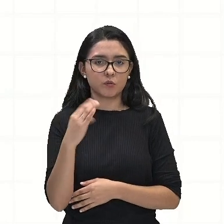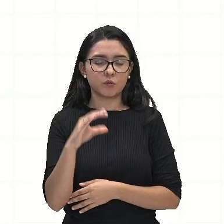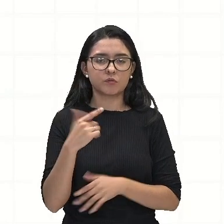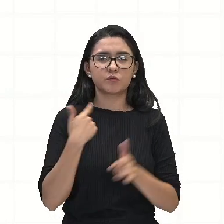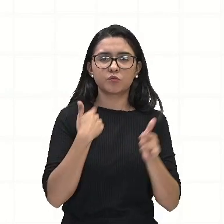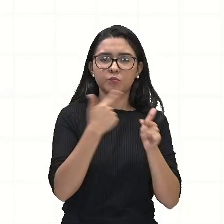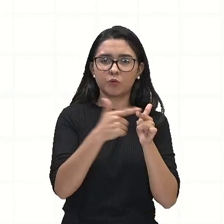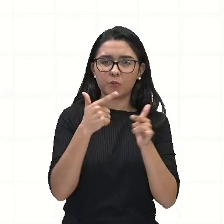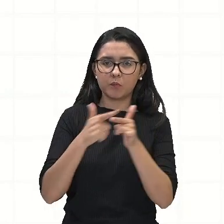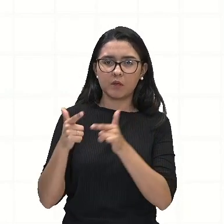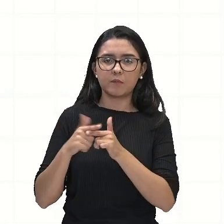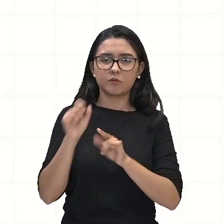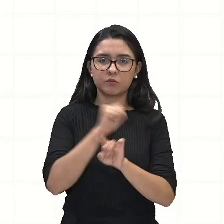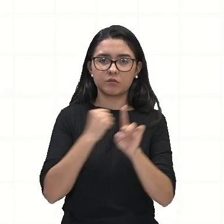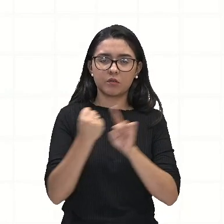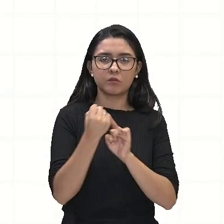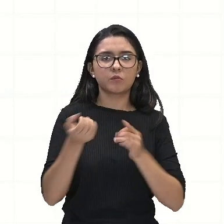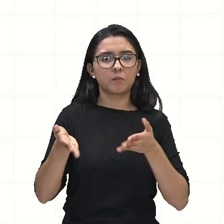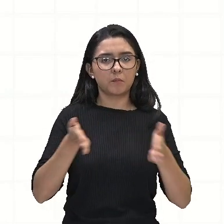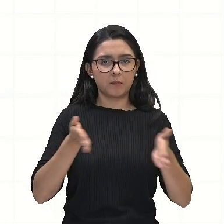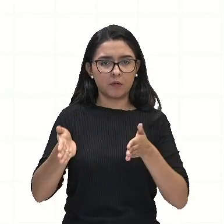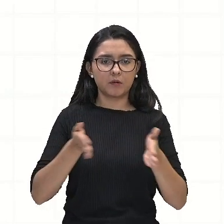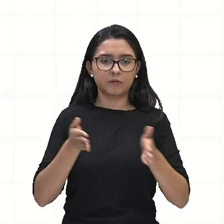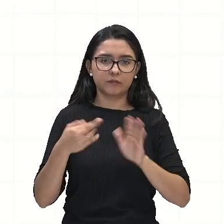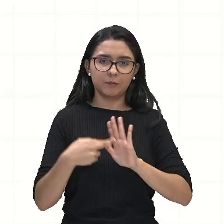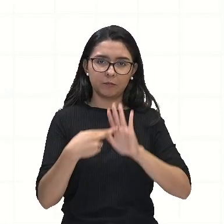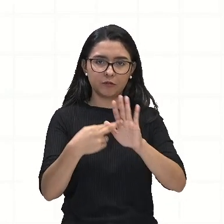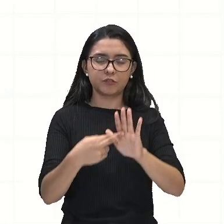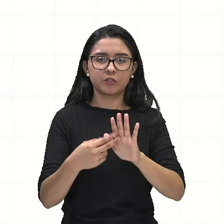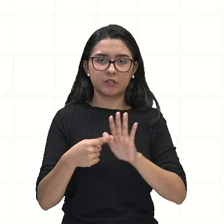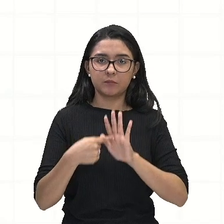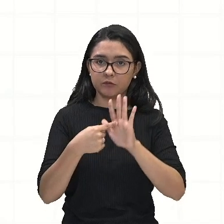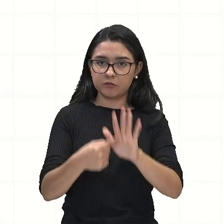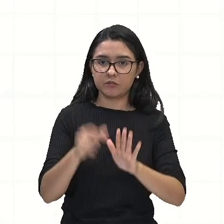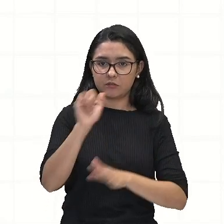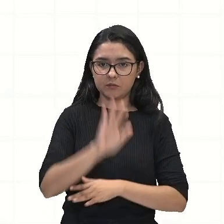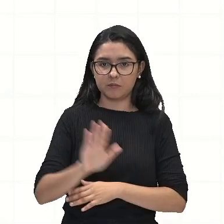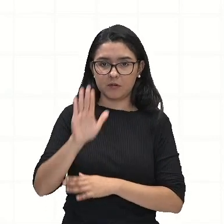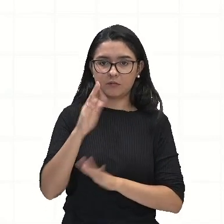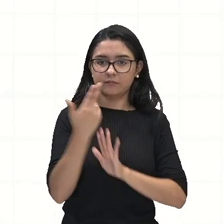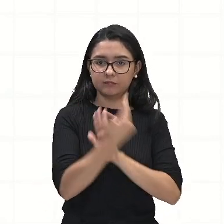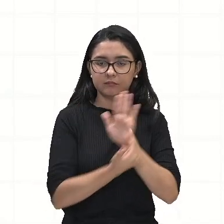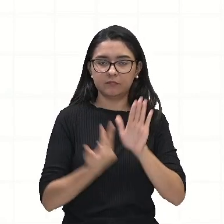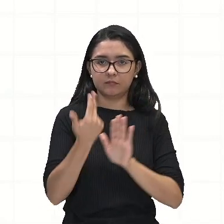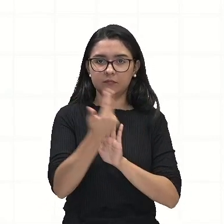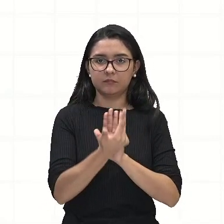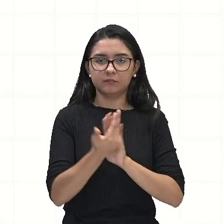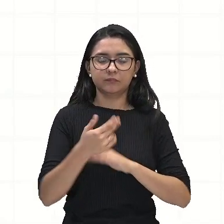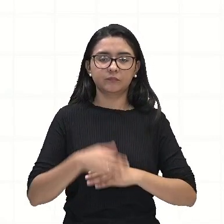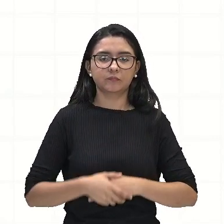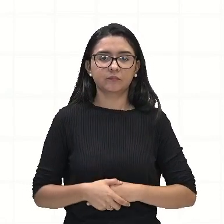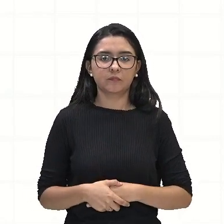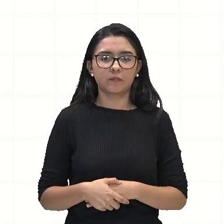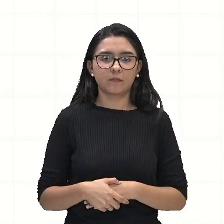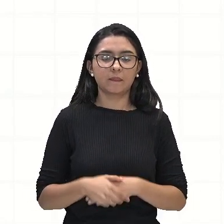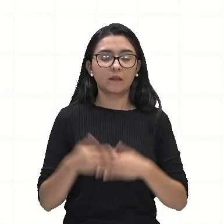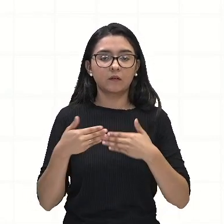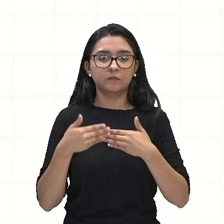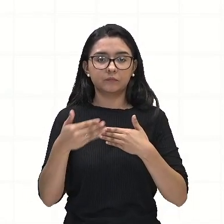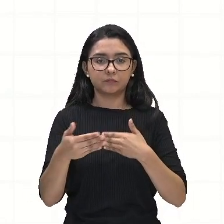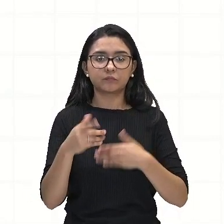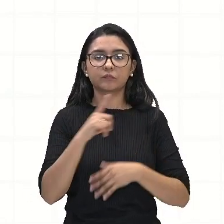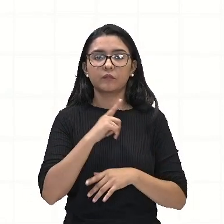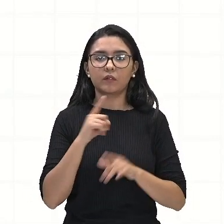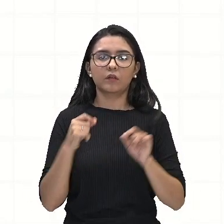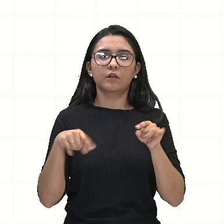problemas sociais da época. É isso que está querendo retratar aqui esta pintura de Rafael Sanzio. Continuando, nós